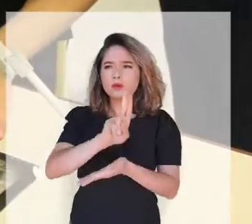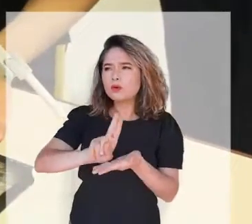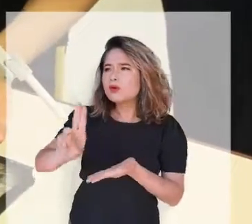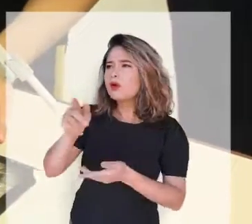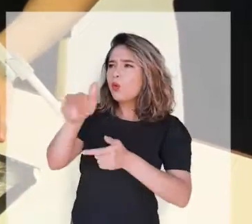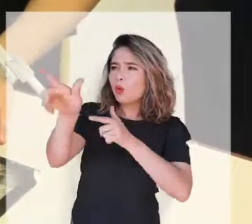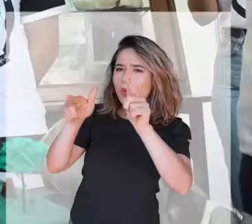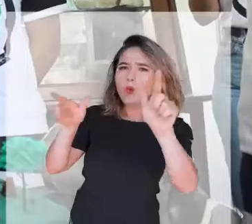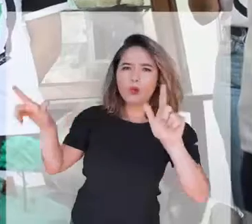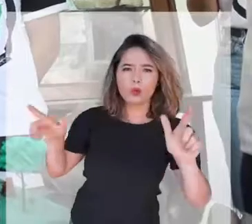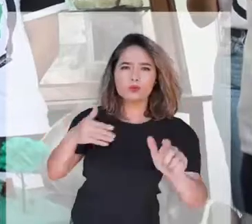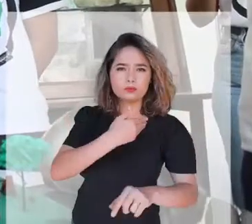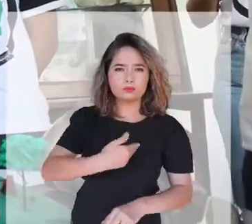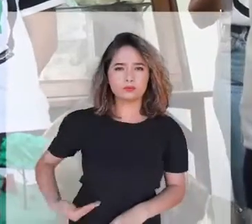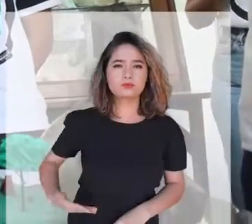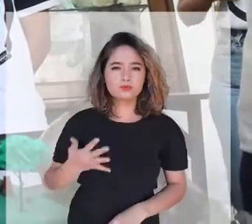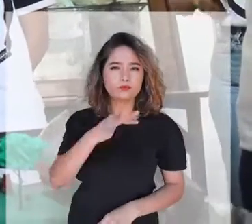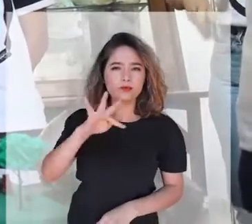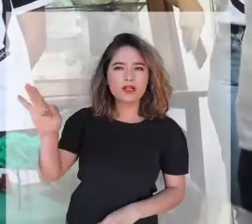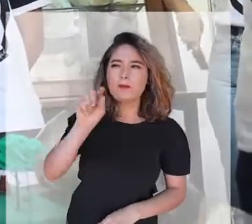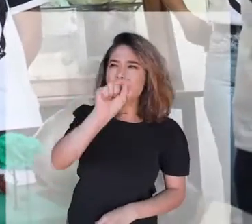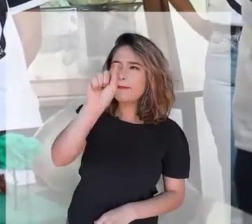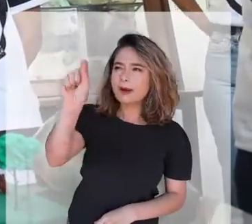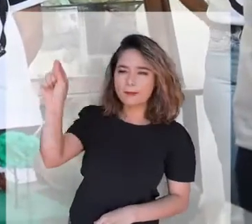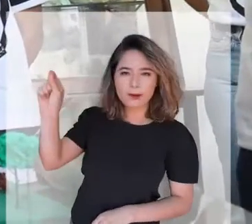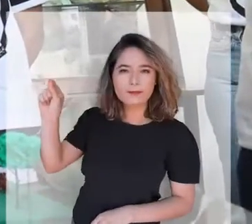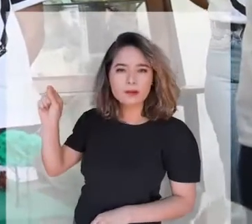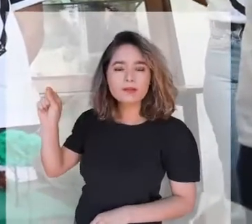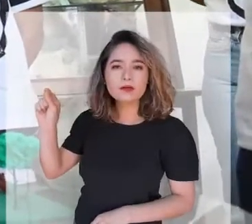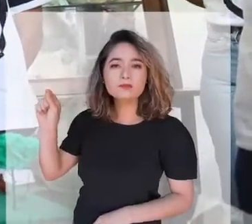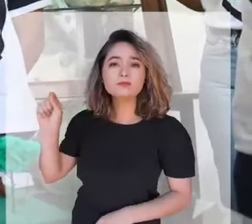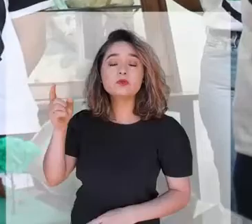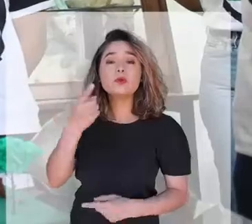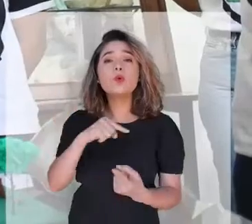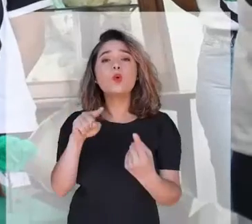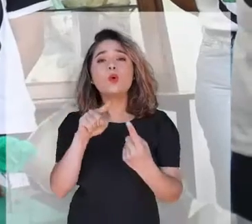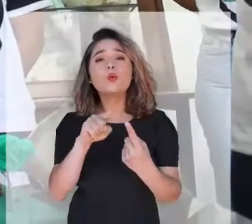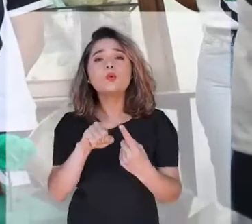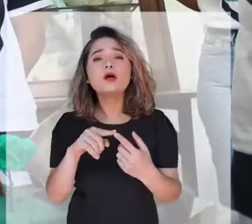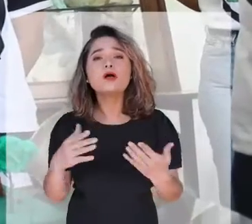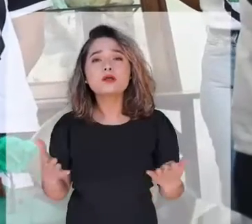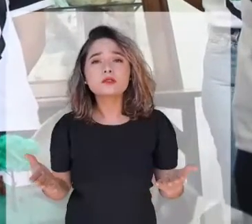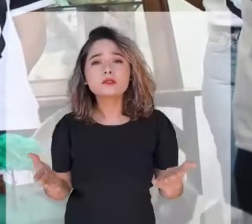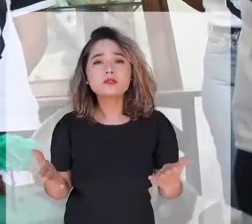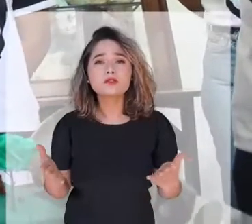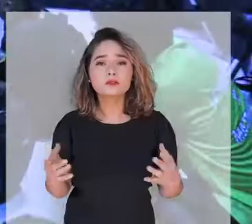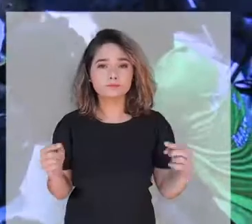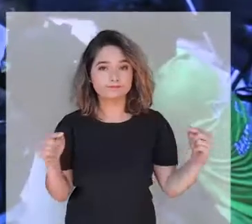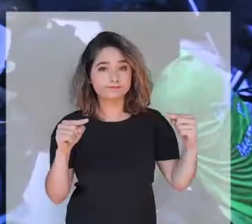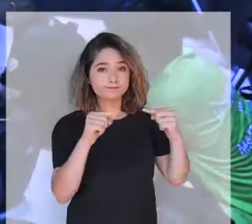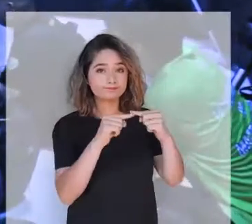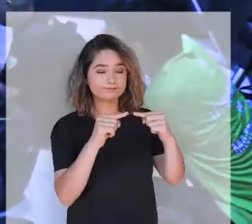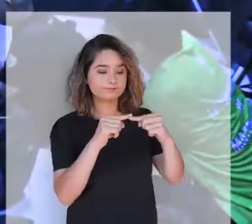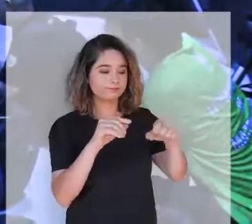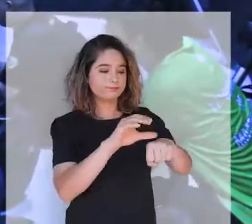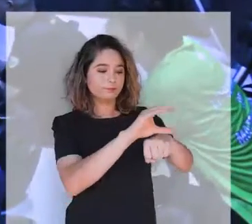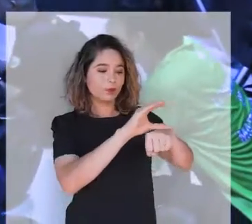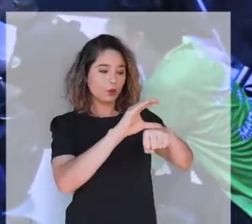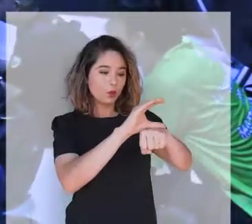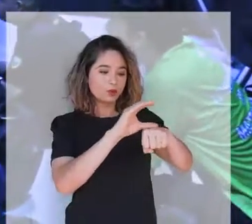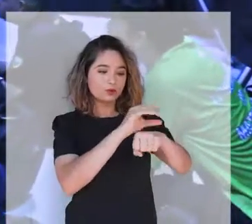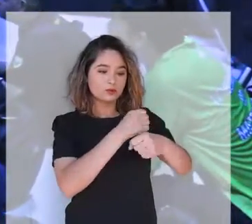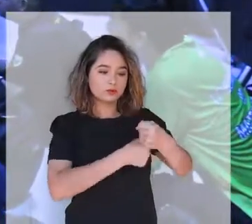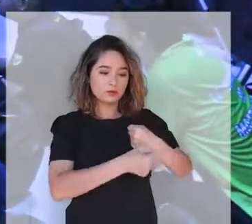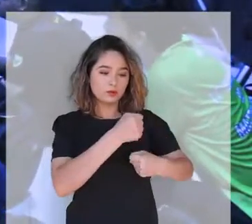públicas federais, é um papel que está vinculado àquilo que a Constituição Federal de 88, conhecido